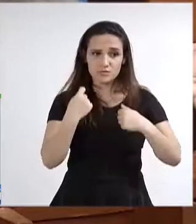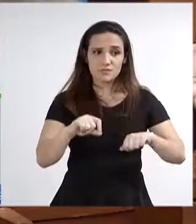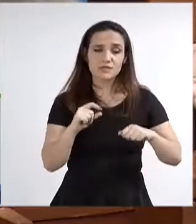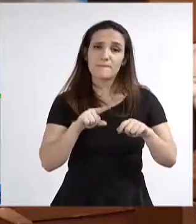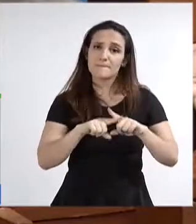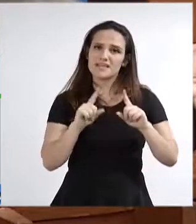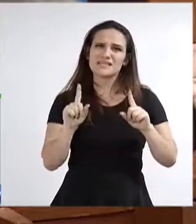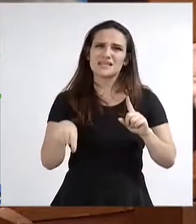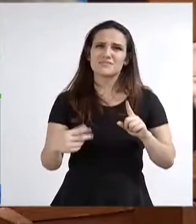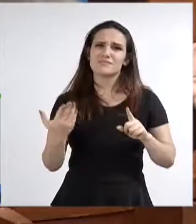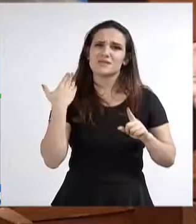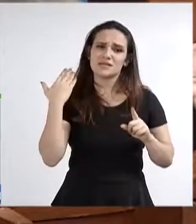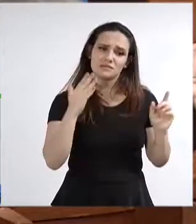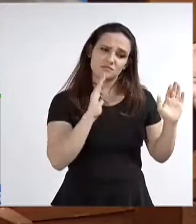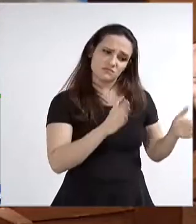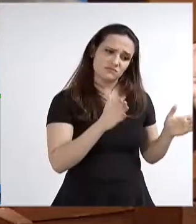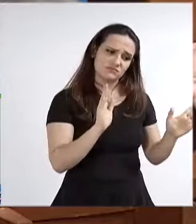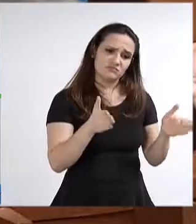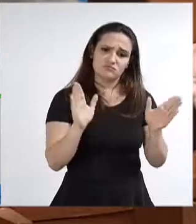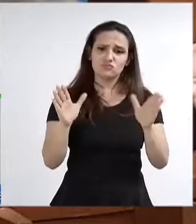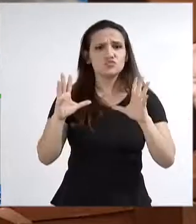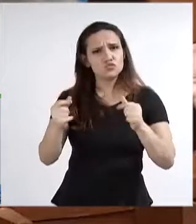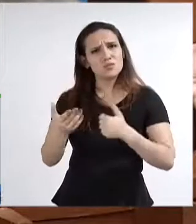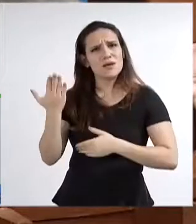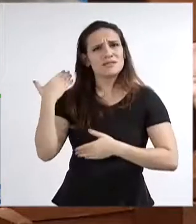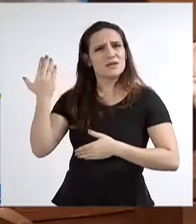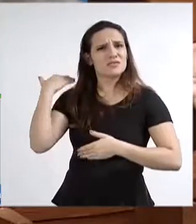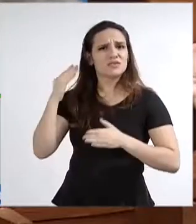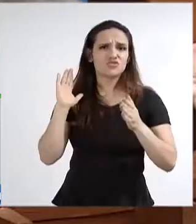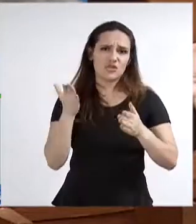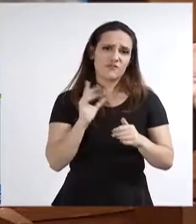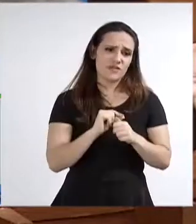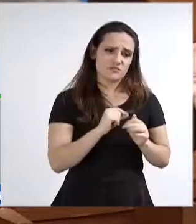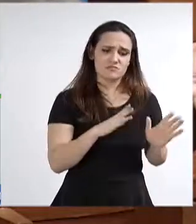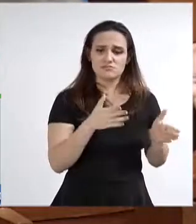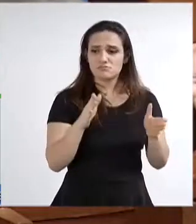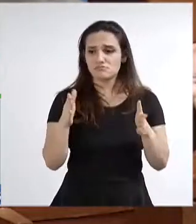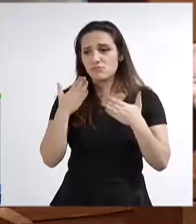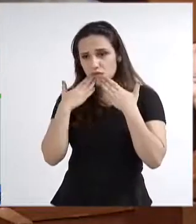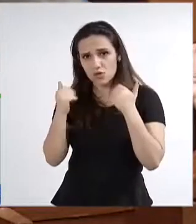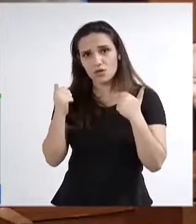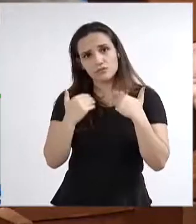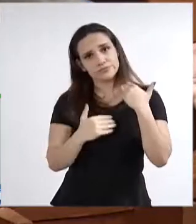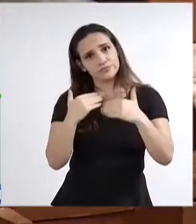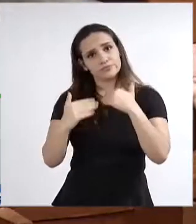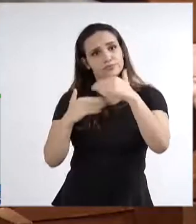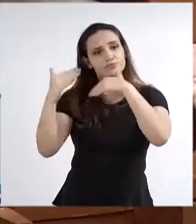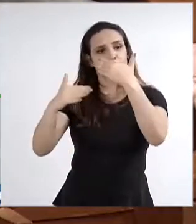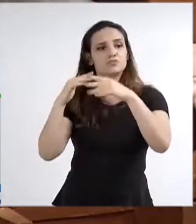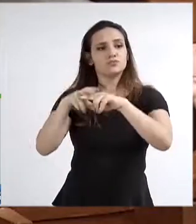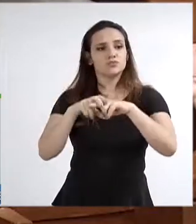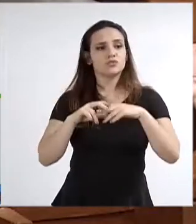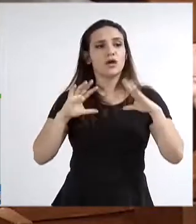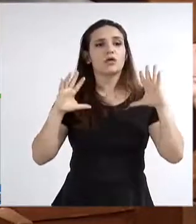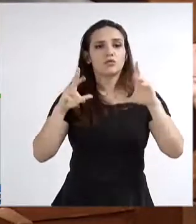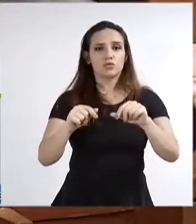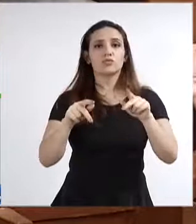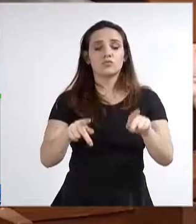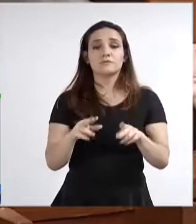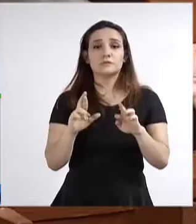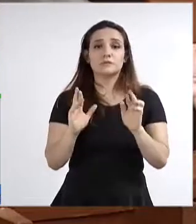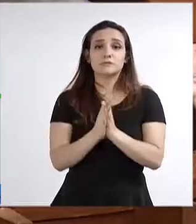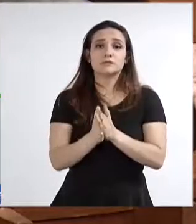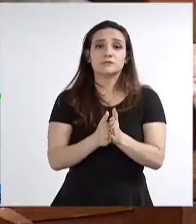elas foram um grande sucesso, e é por essa razão que o Estado está reeditando. Nós esperamos, deputado Cabalmi, que ela possa